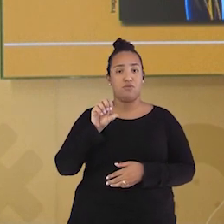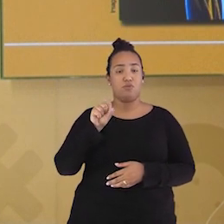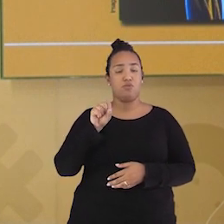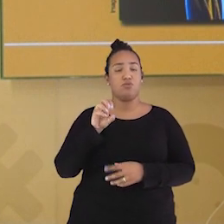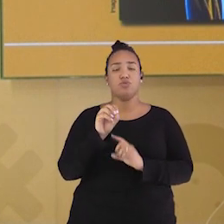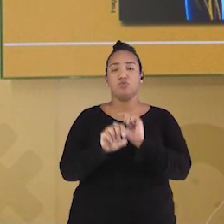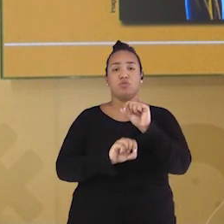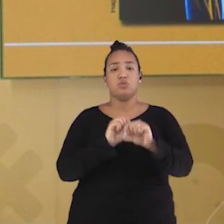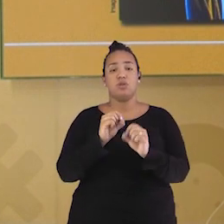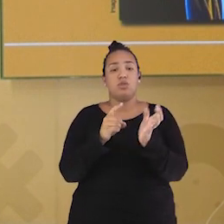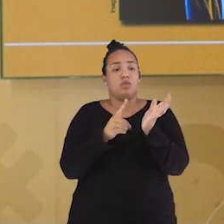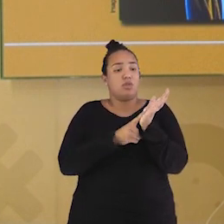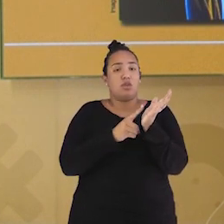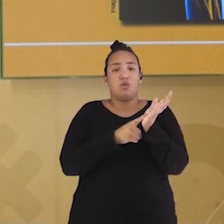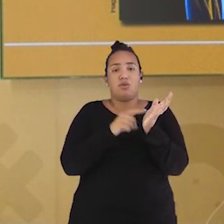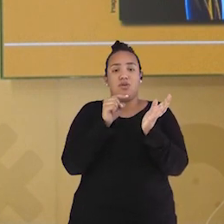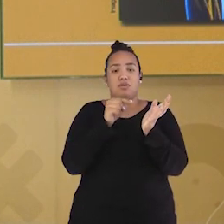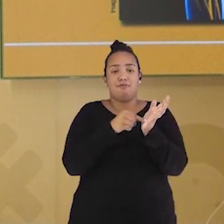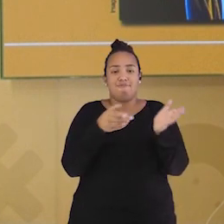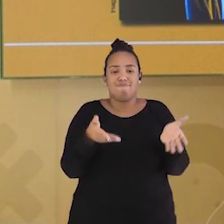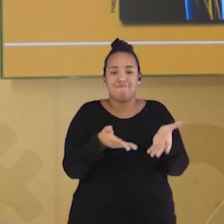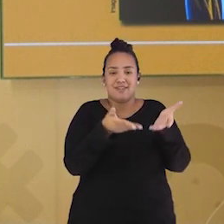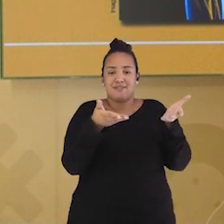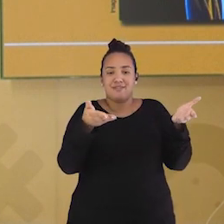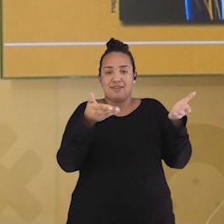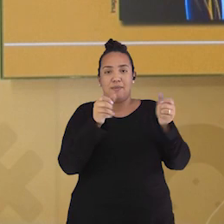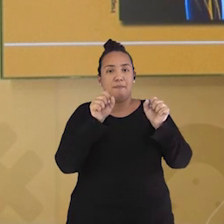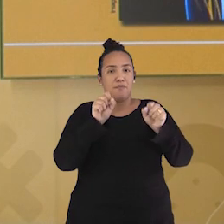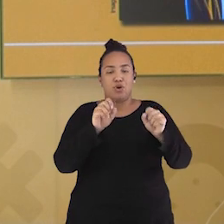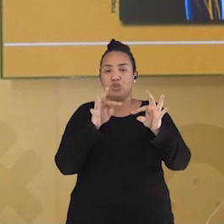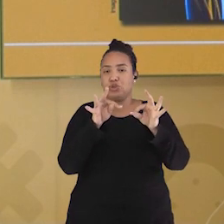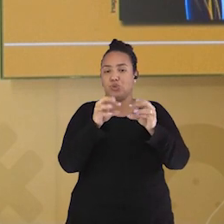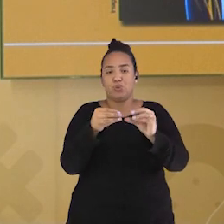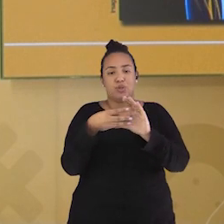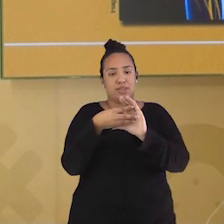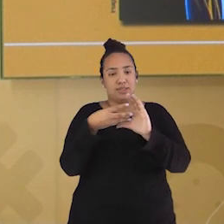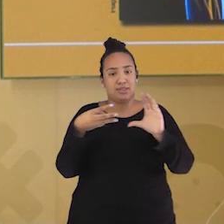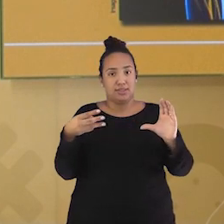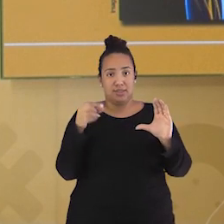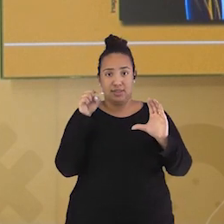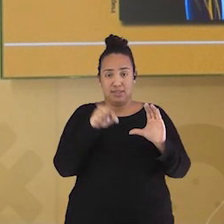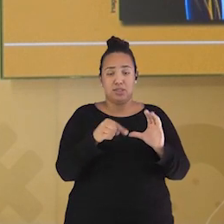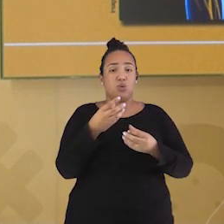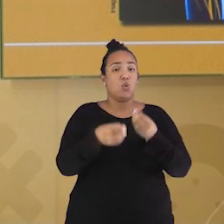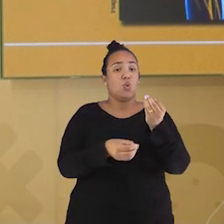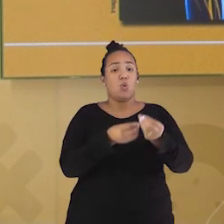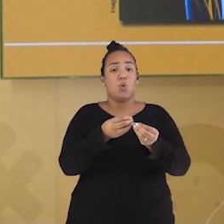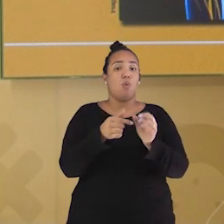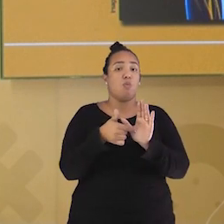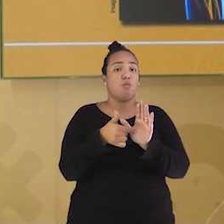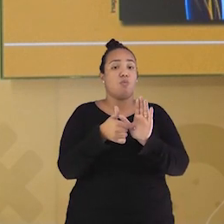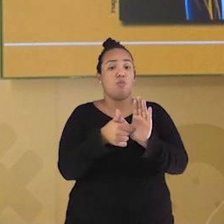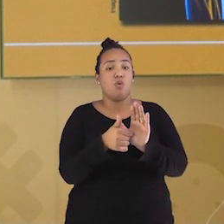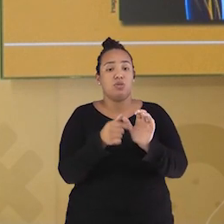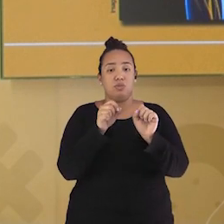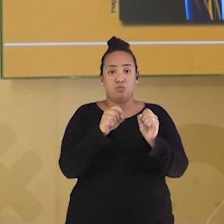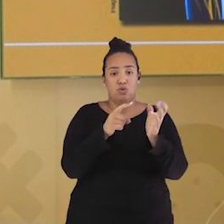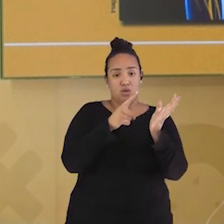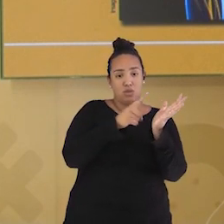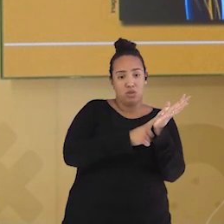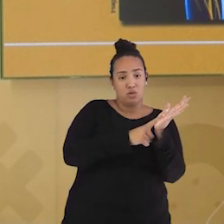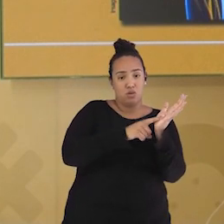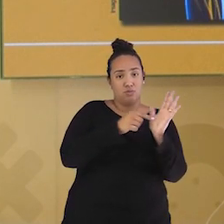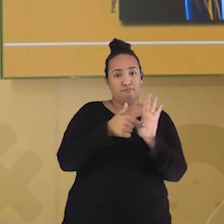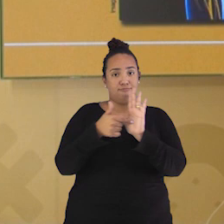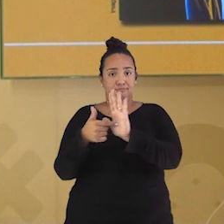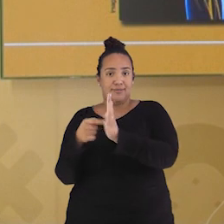capaz de percorrer toda a extensão da célula nervosa. Esse sinal pode ser transmitido de um neurônio para